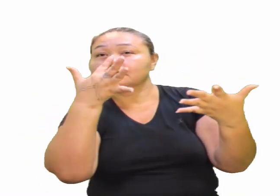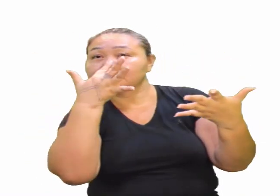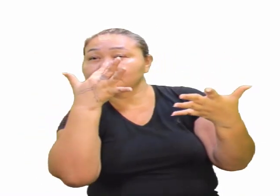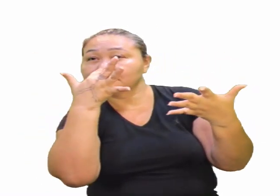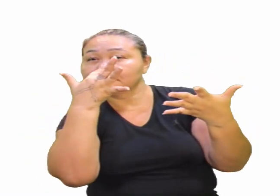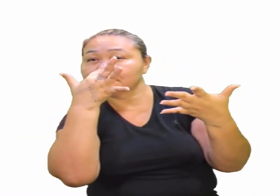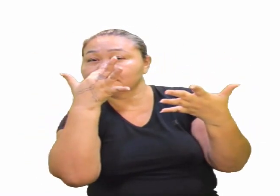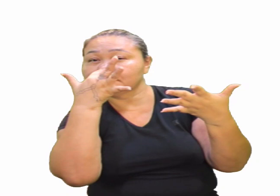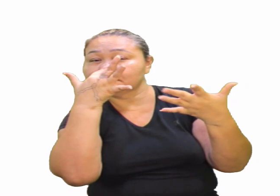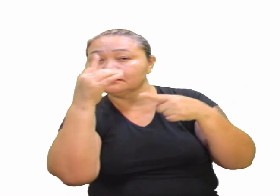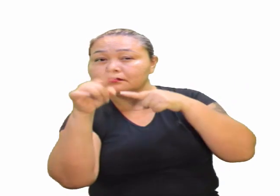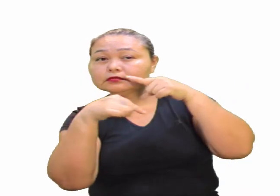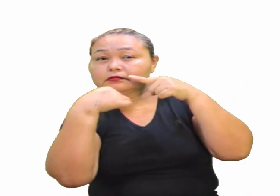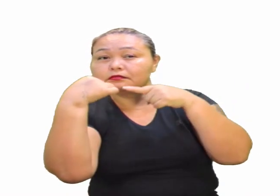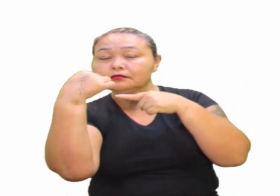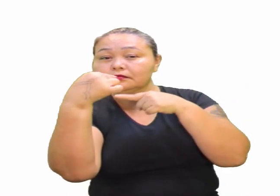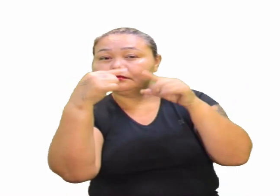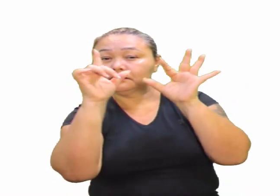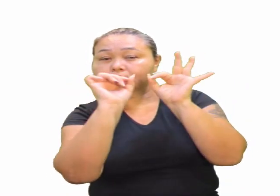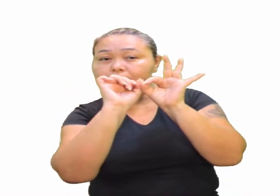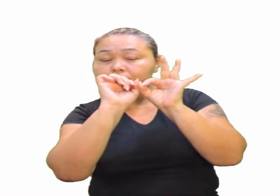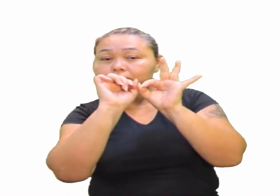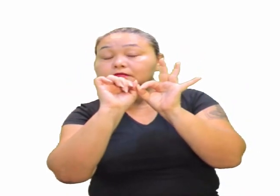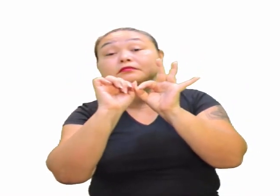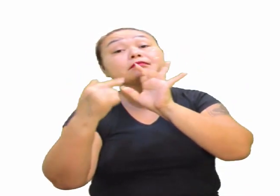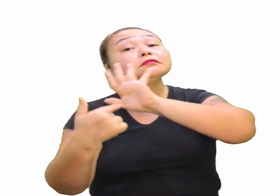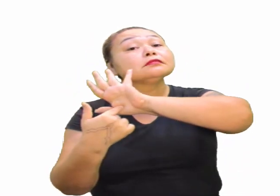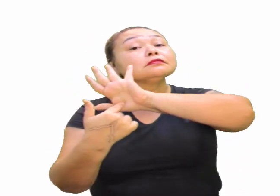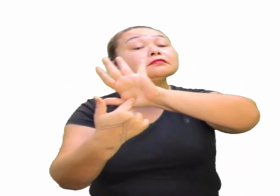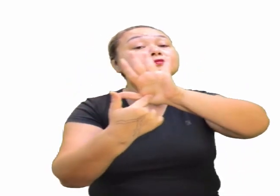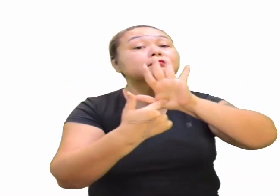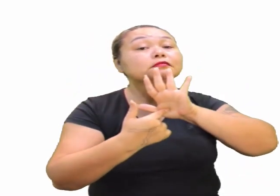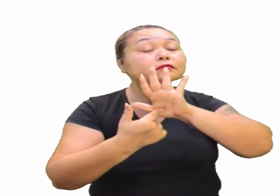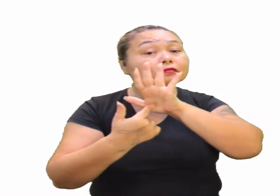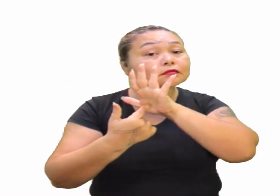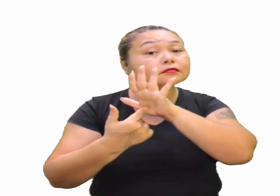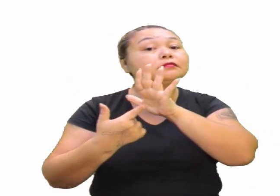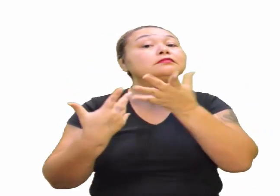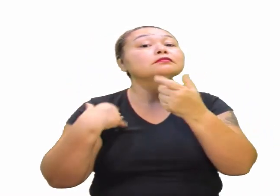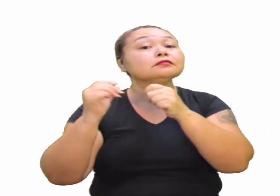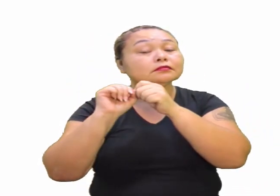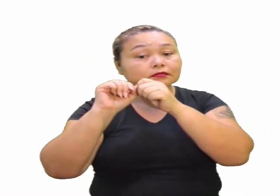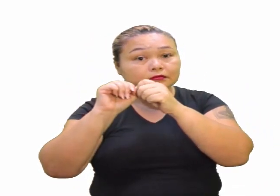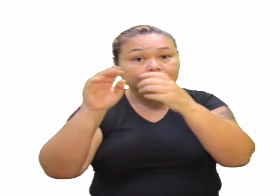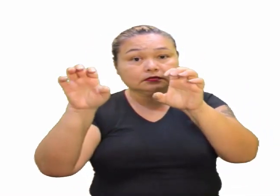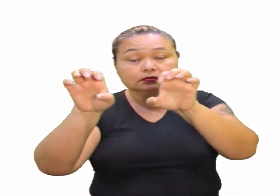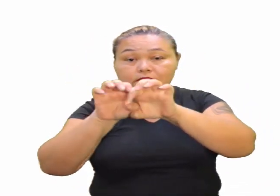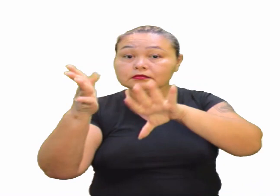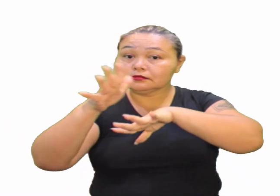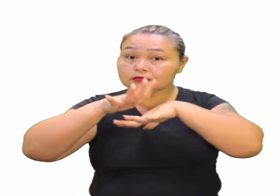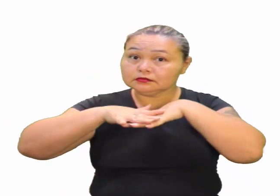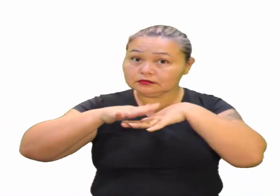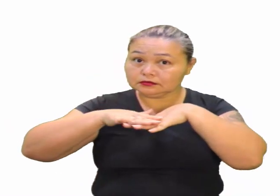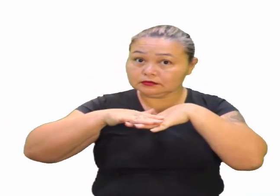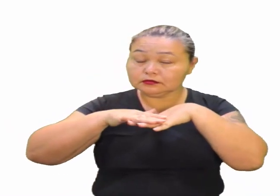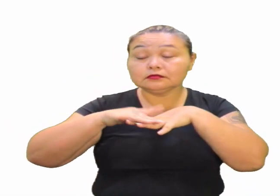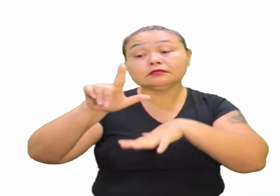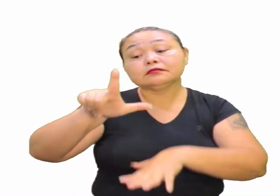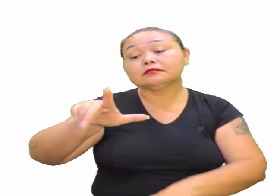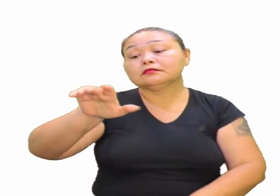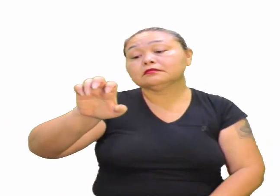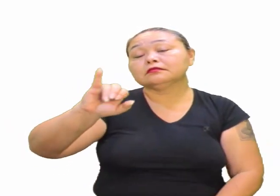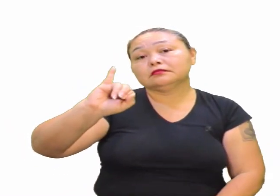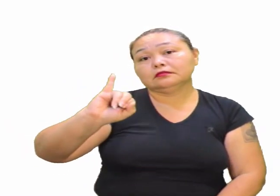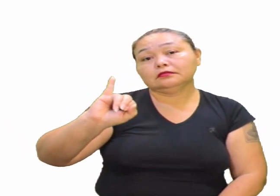de uma expressão matemática. Olha aí, a lei, meus queridos, ela pode